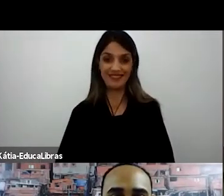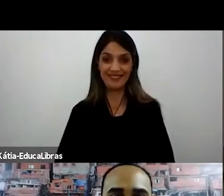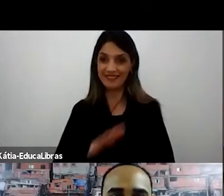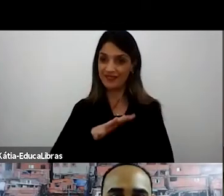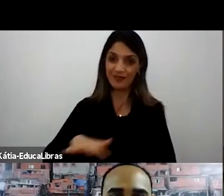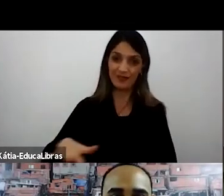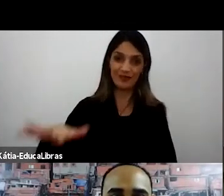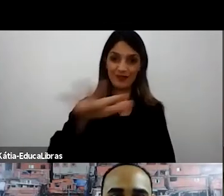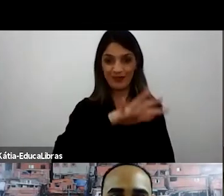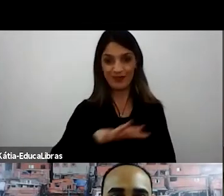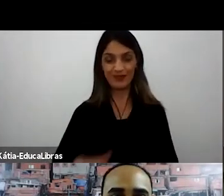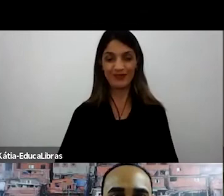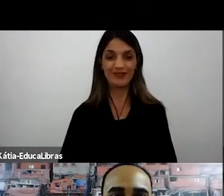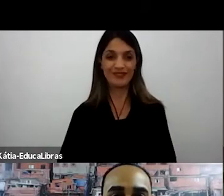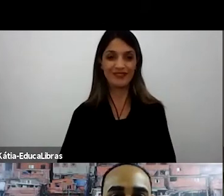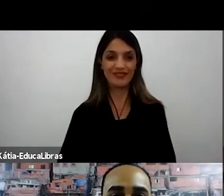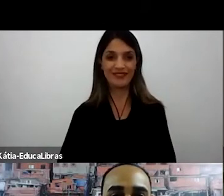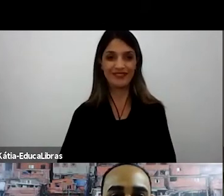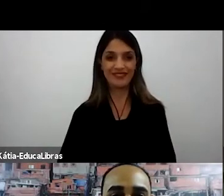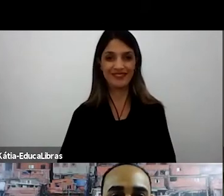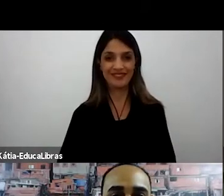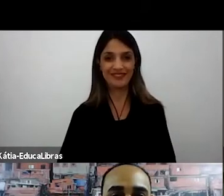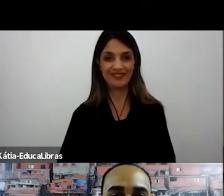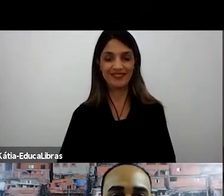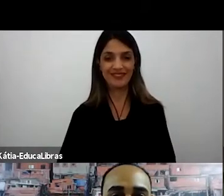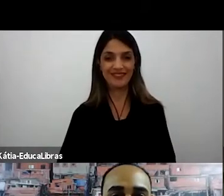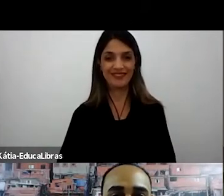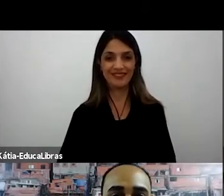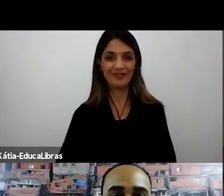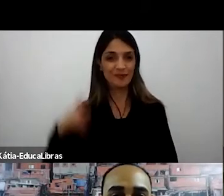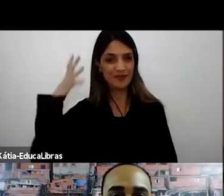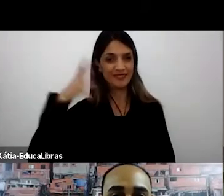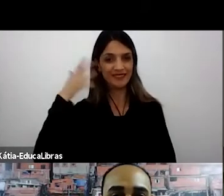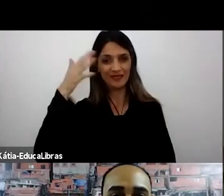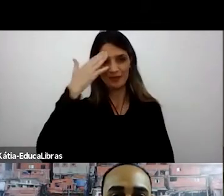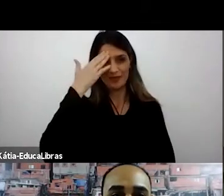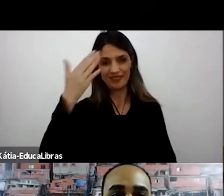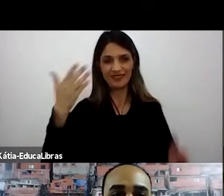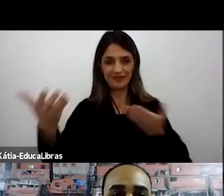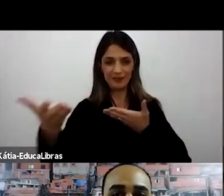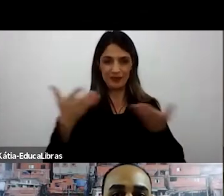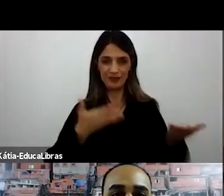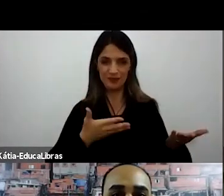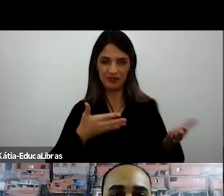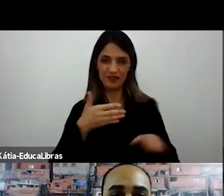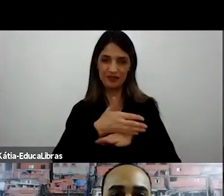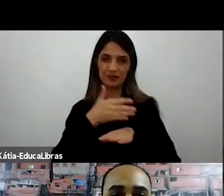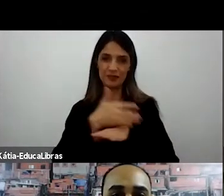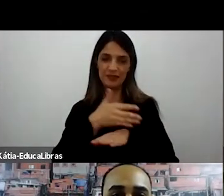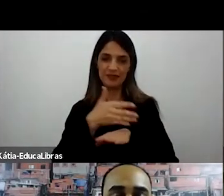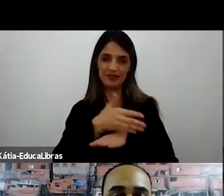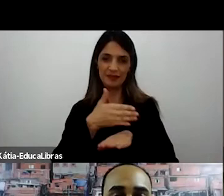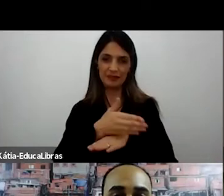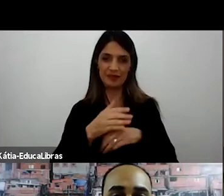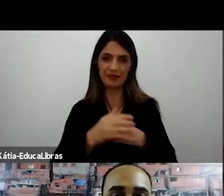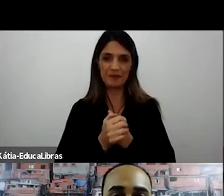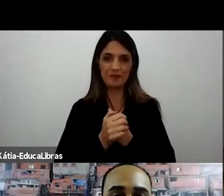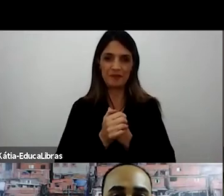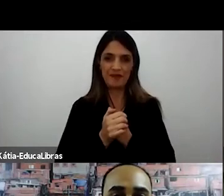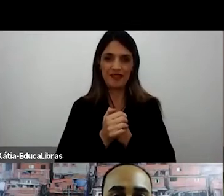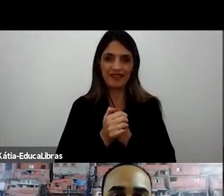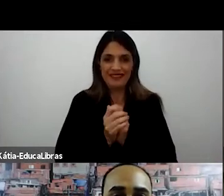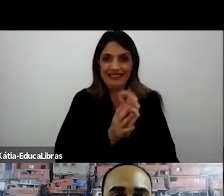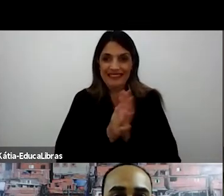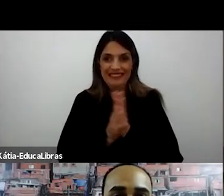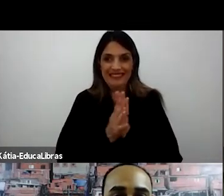Thaís, Giovana, Kika, todos os outros debatedores. Obrigada pelo convite para participar. Falei que eu estou com friozinho na